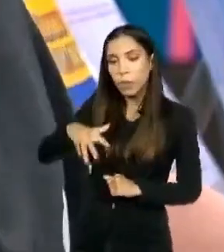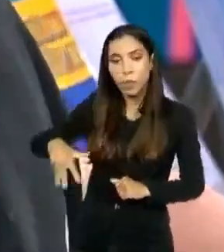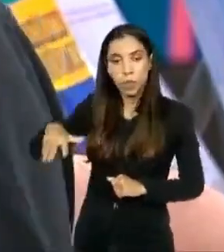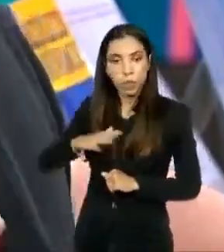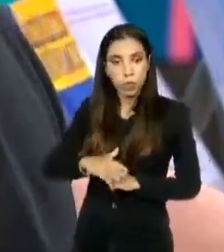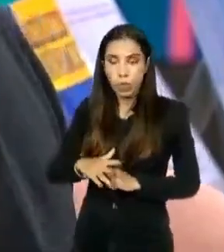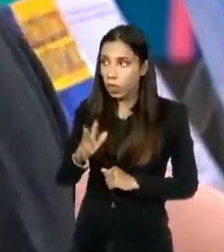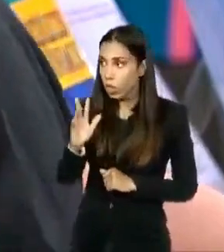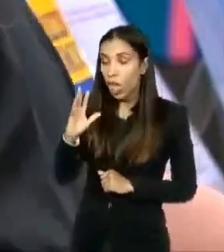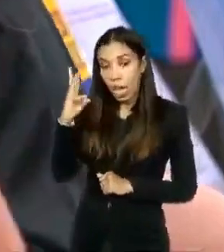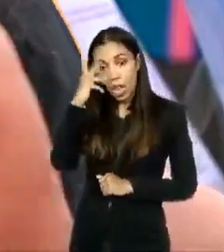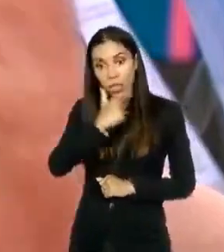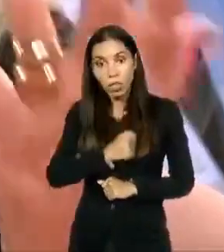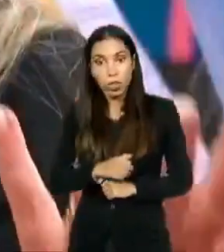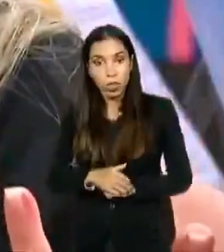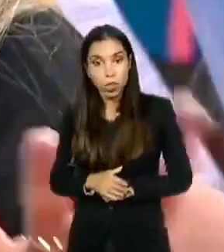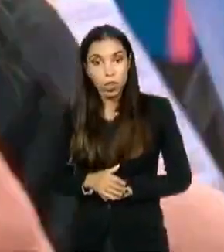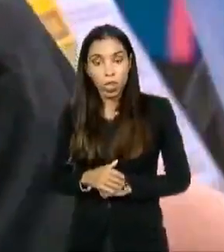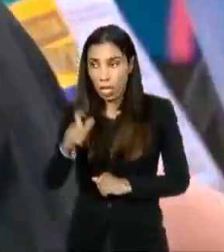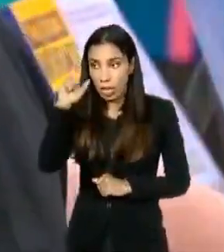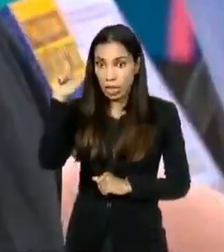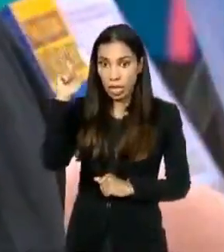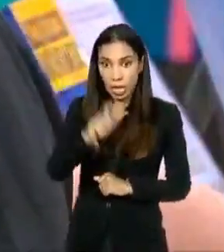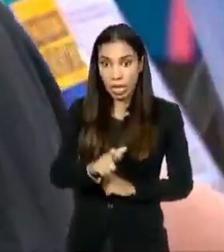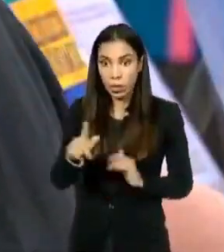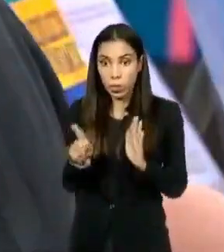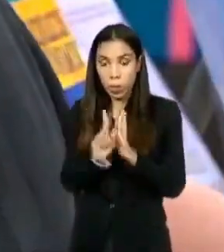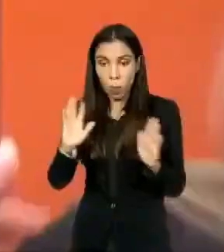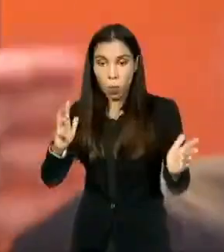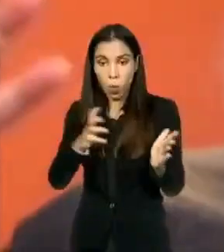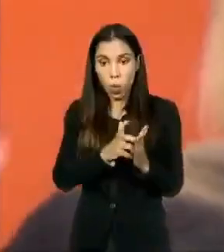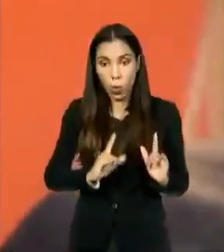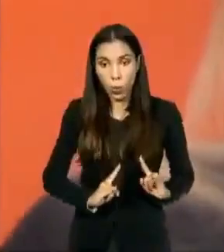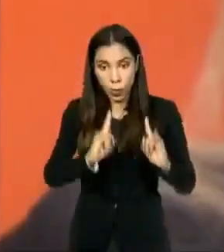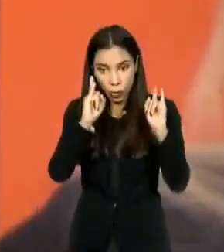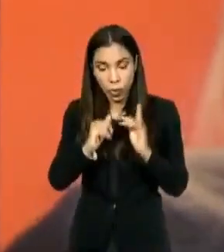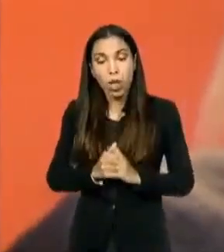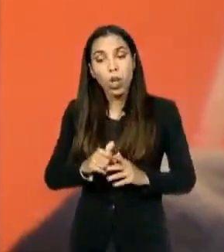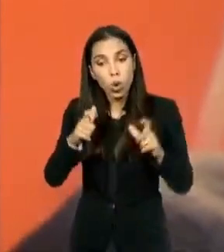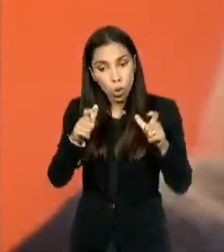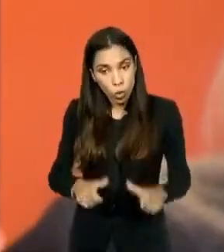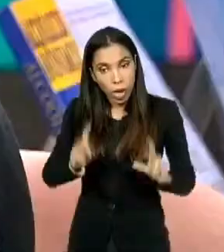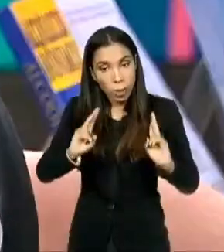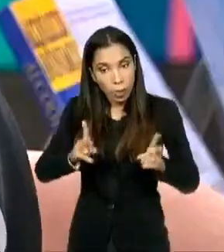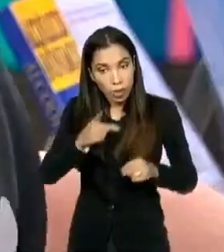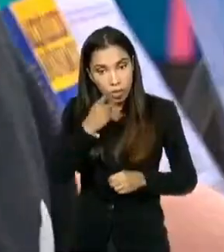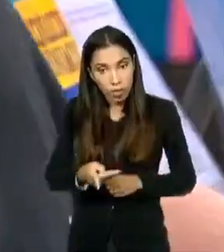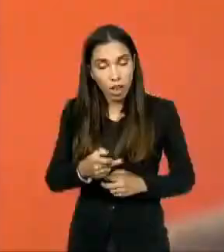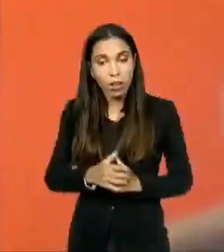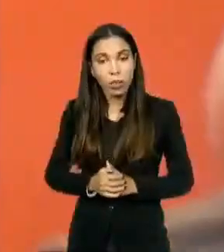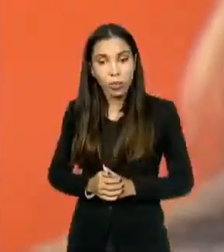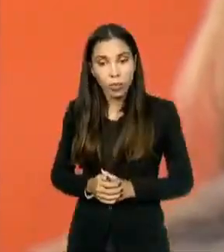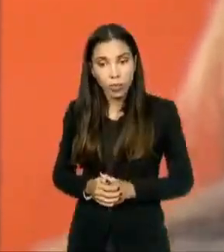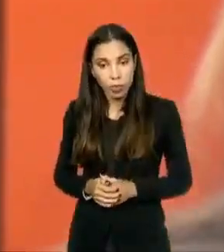uma paisagem belíssima, ou seja, de alto interesse das imobiliárias, não é? Sim. E aí era esse o local que ele está se referindo. Sim, vamos, sim, continuar.